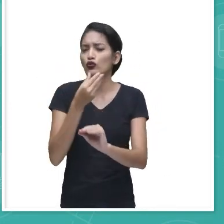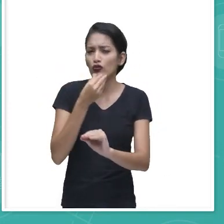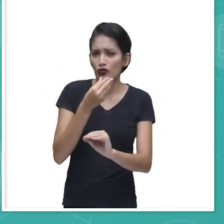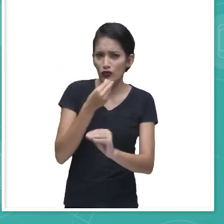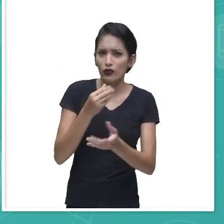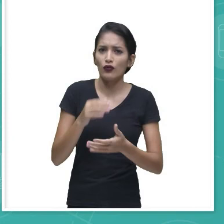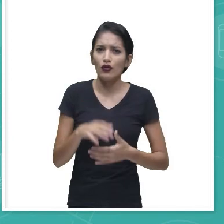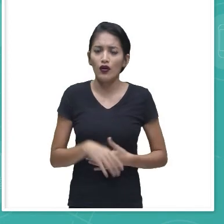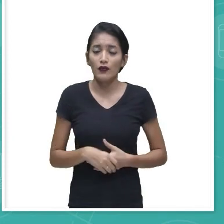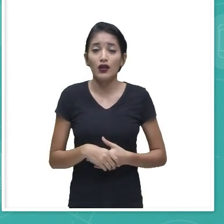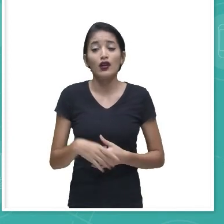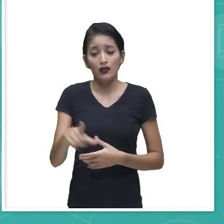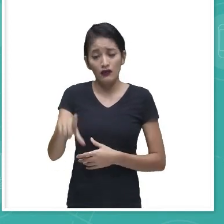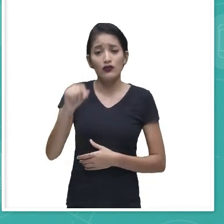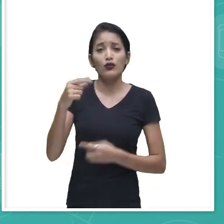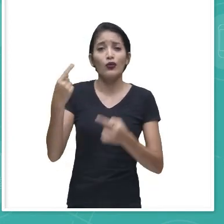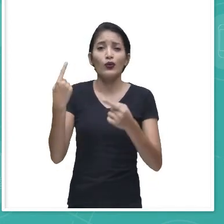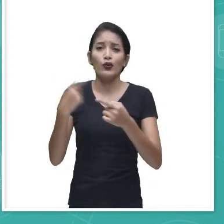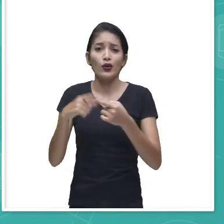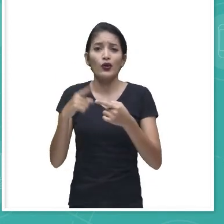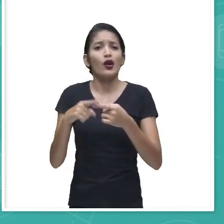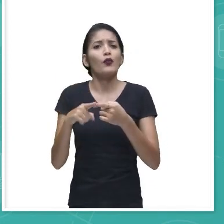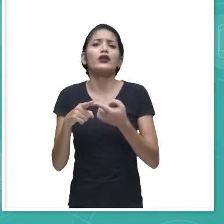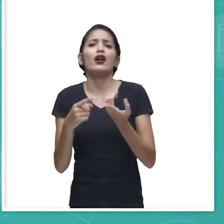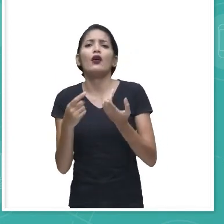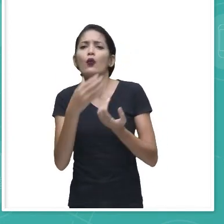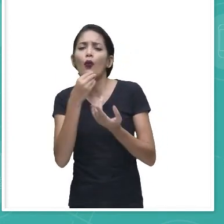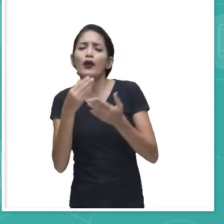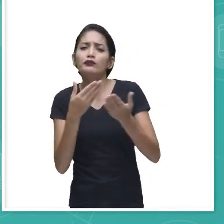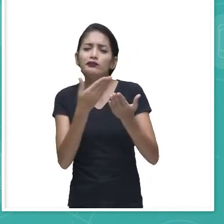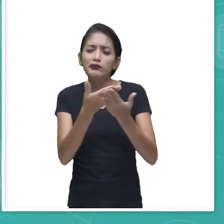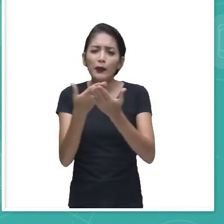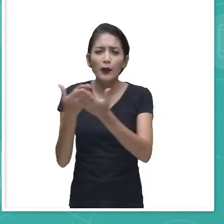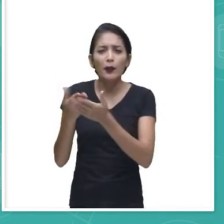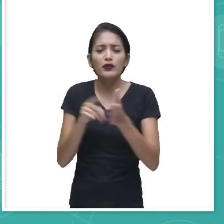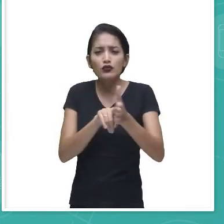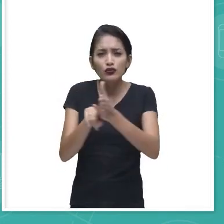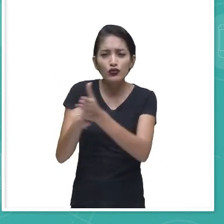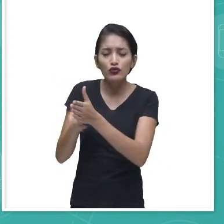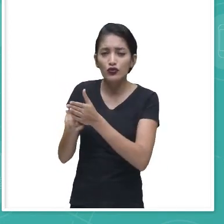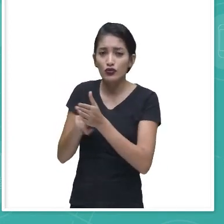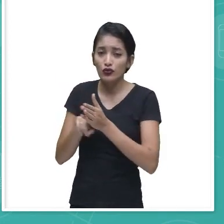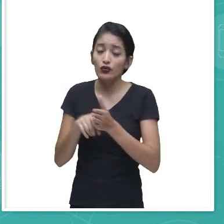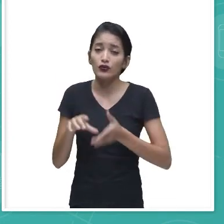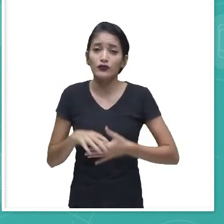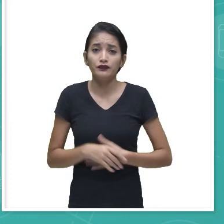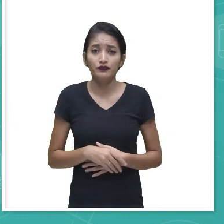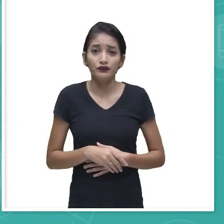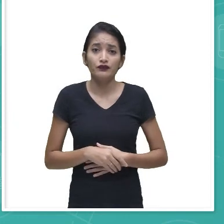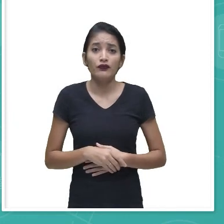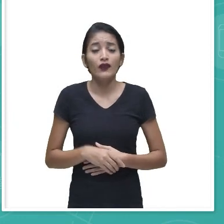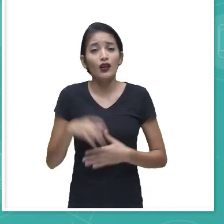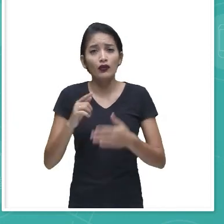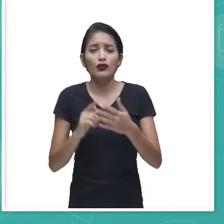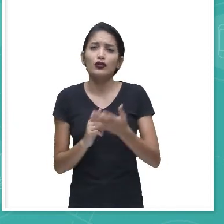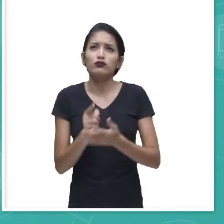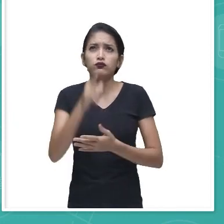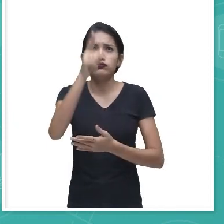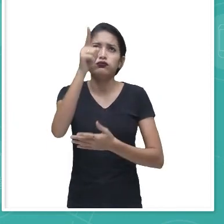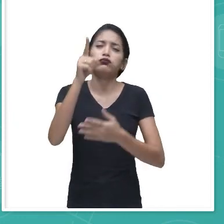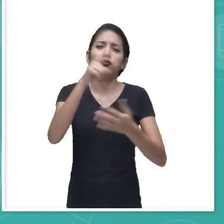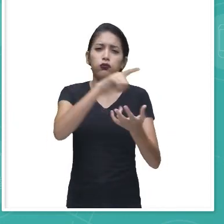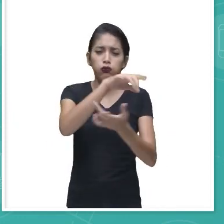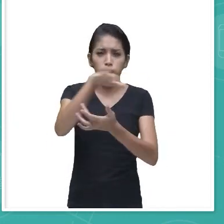nome foi escolhido em homenagem ao astrônomo Edwin Hubble. Então, ele foi lançado ao espaço em